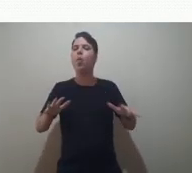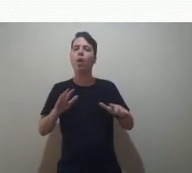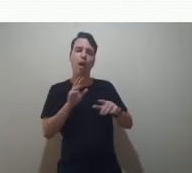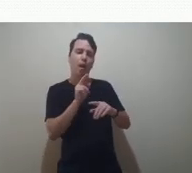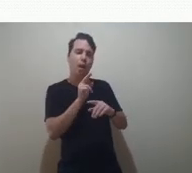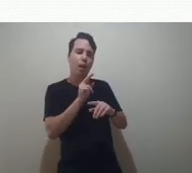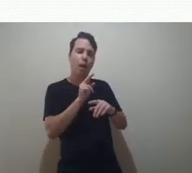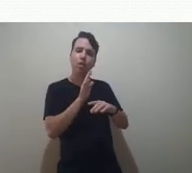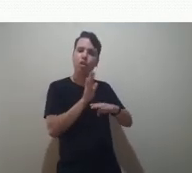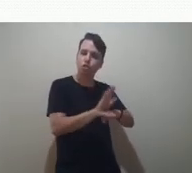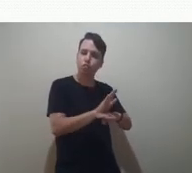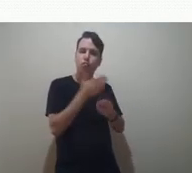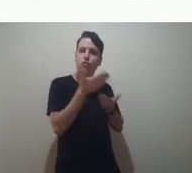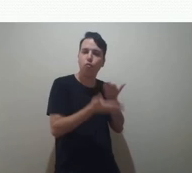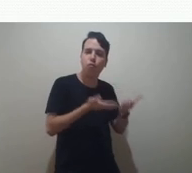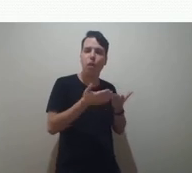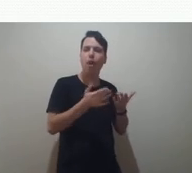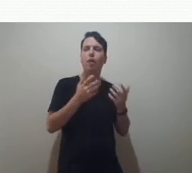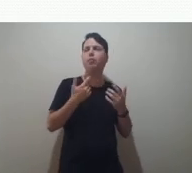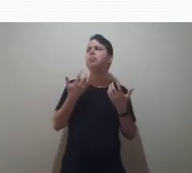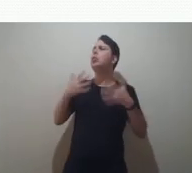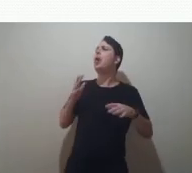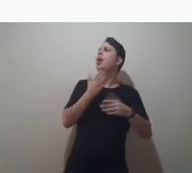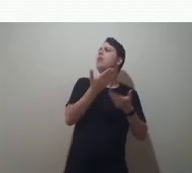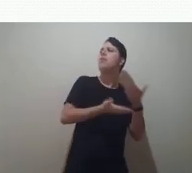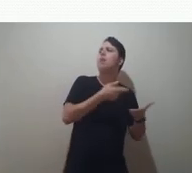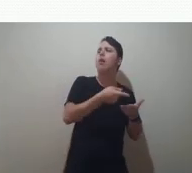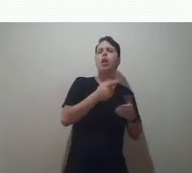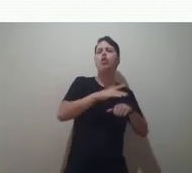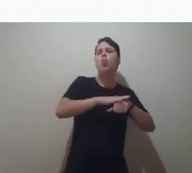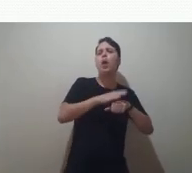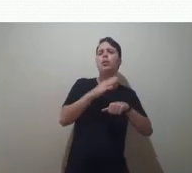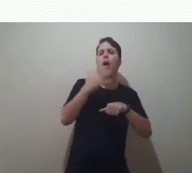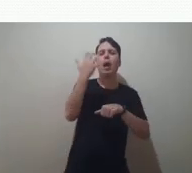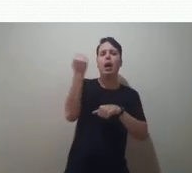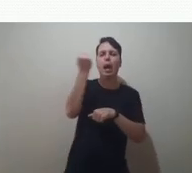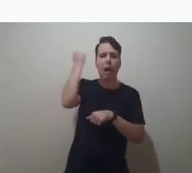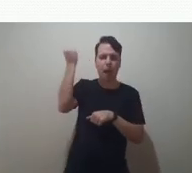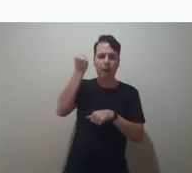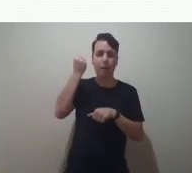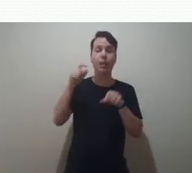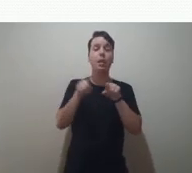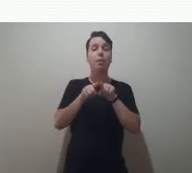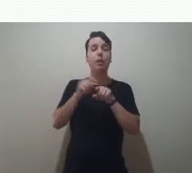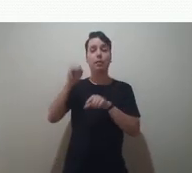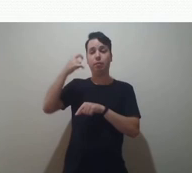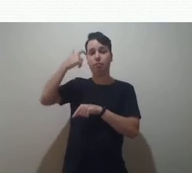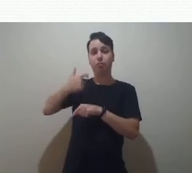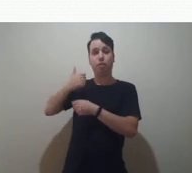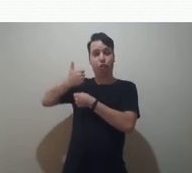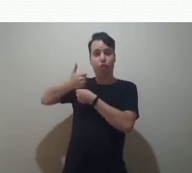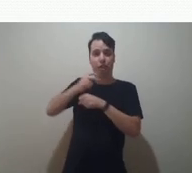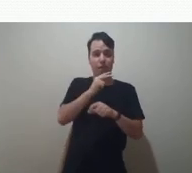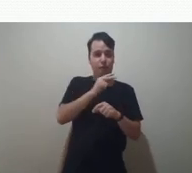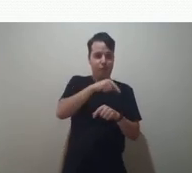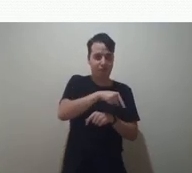de doenças ou lesões severas. Também se o tutor frequenta diversos consultórios ou